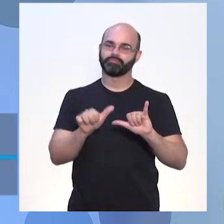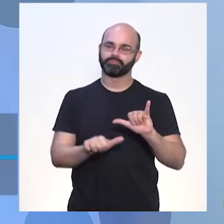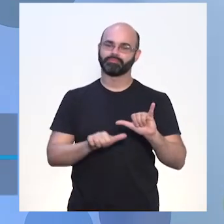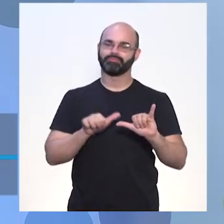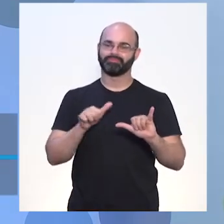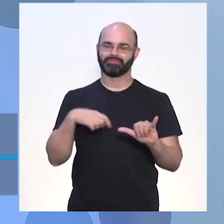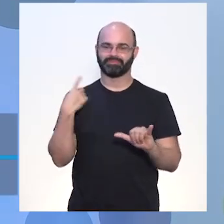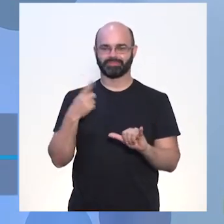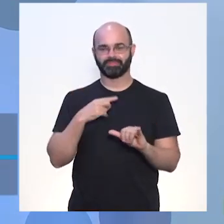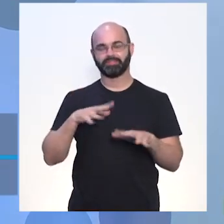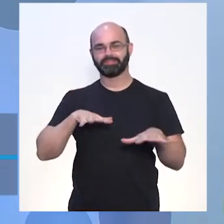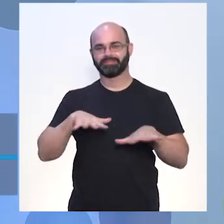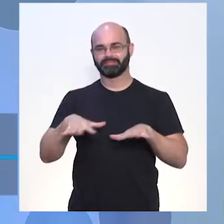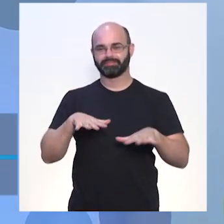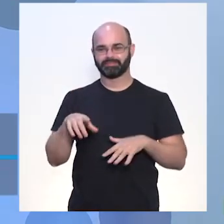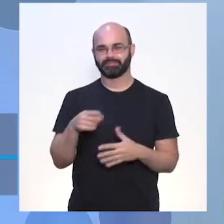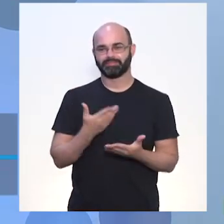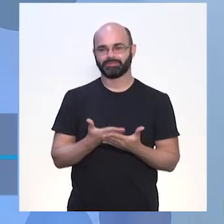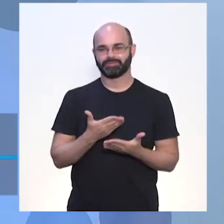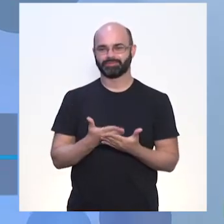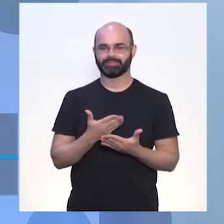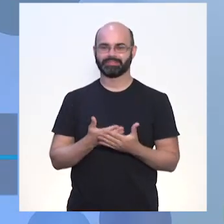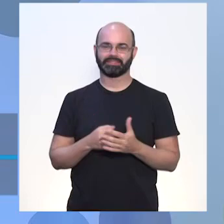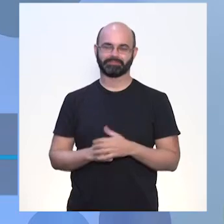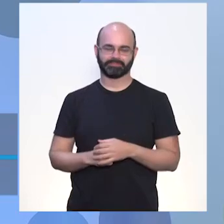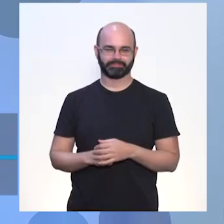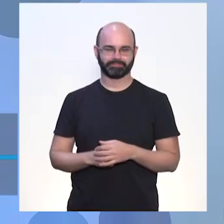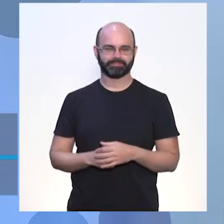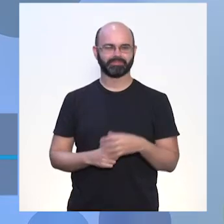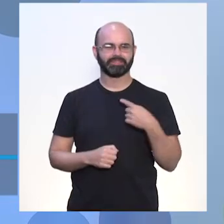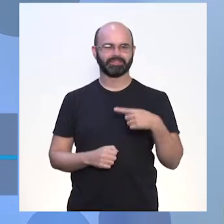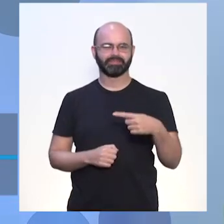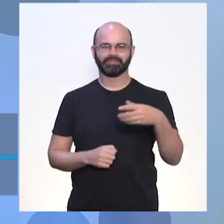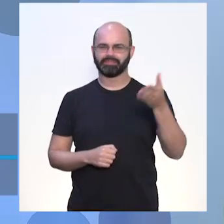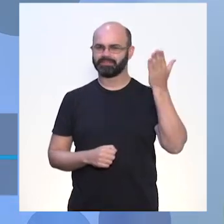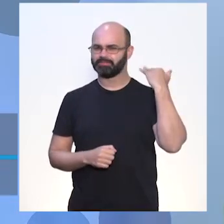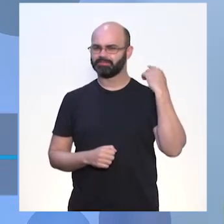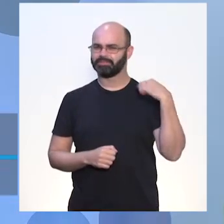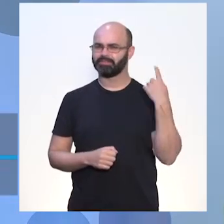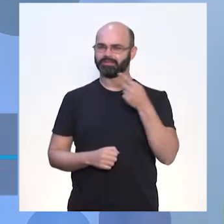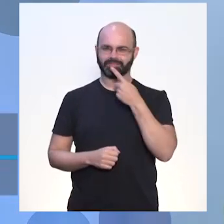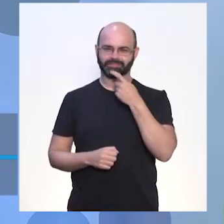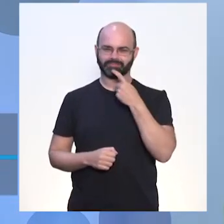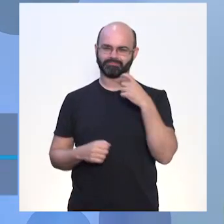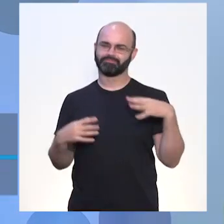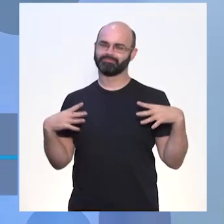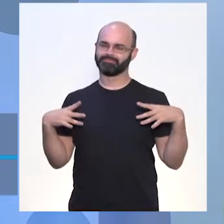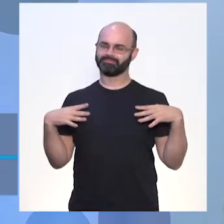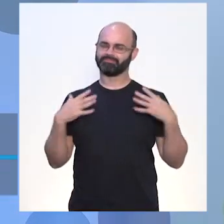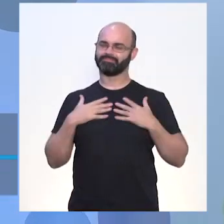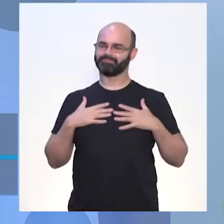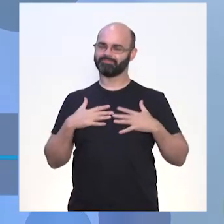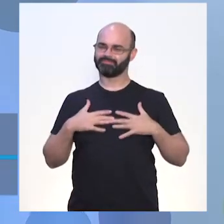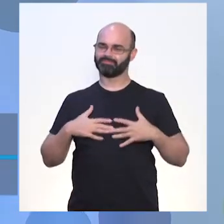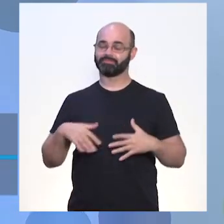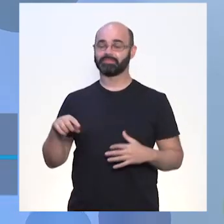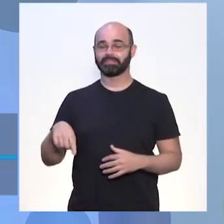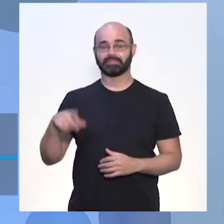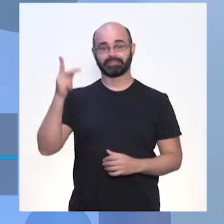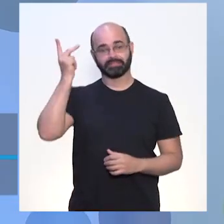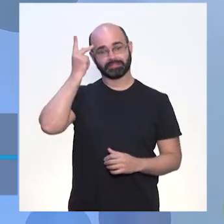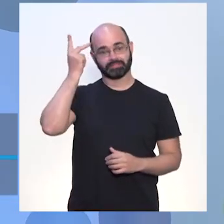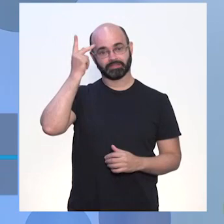com a cinética química. Você lembra que semana anterior estávamos num feriadão, né? Aqui a cidade de São Paulo teve